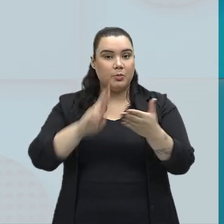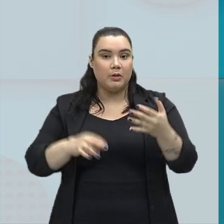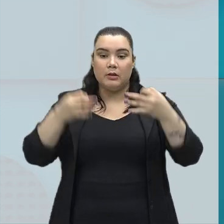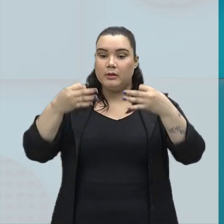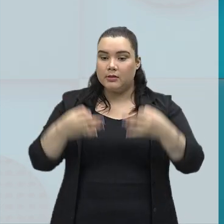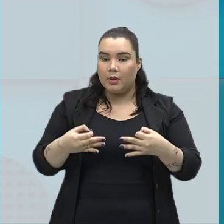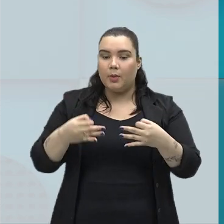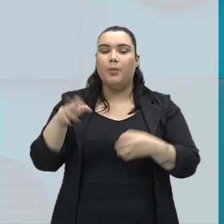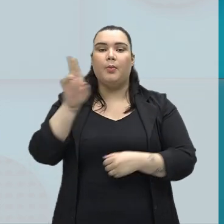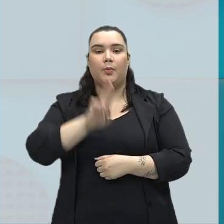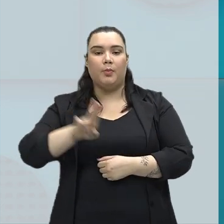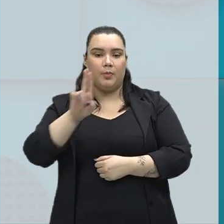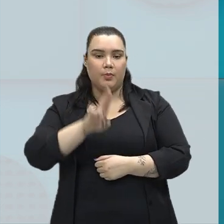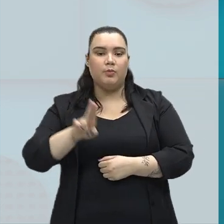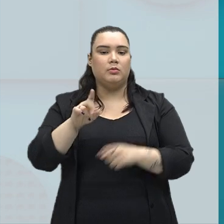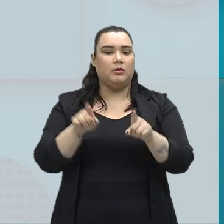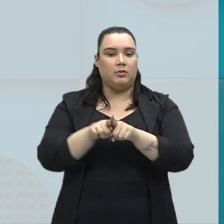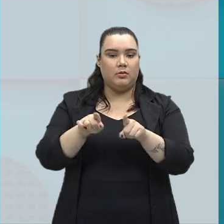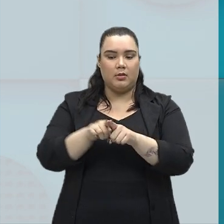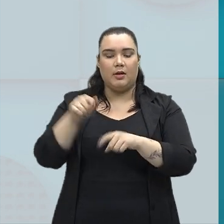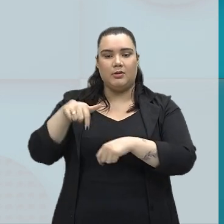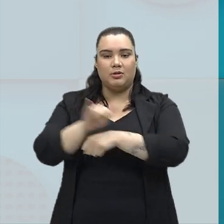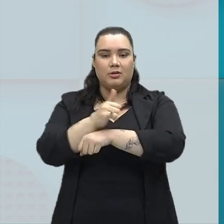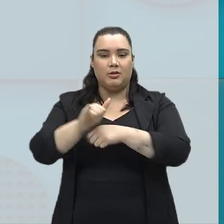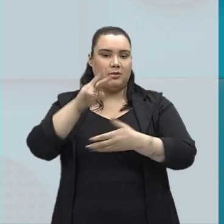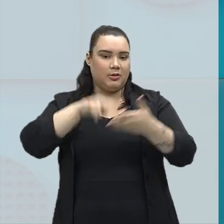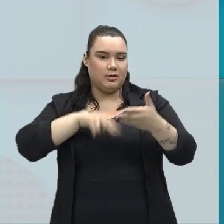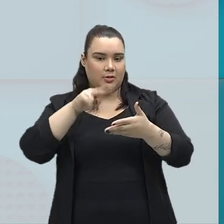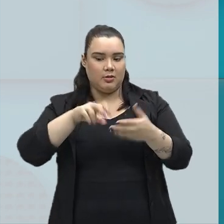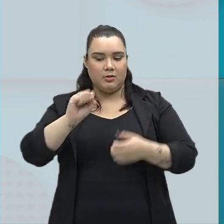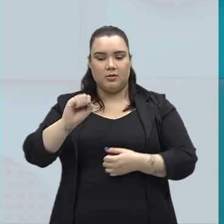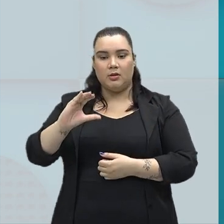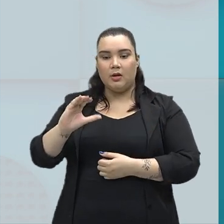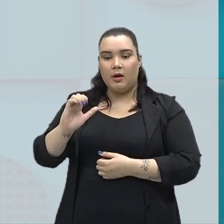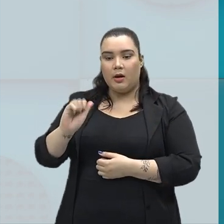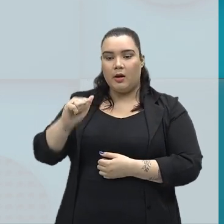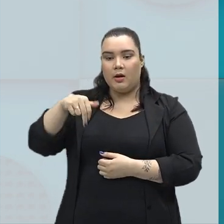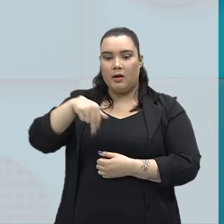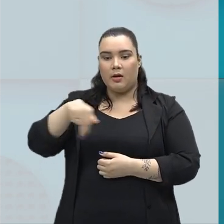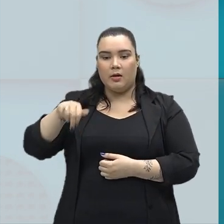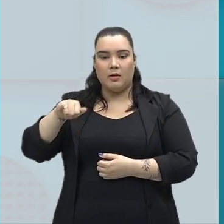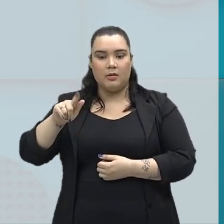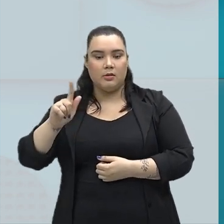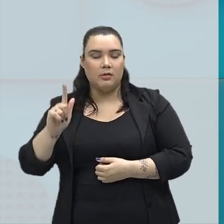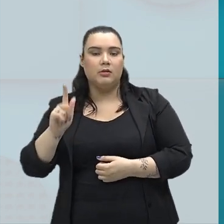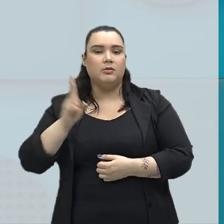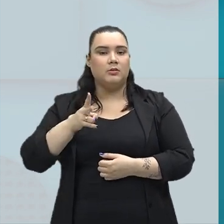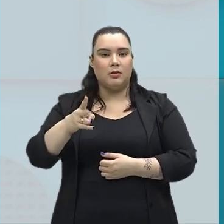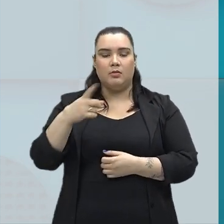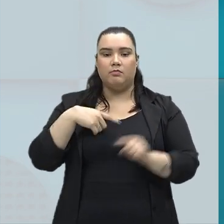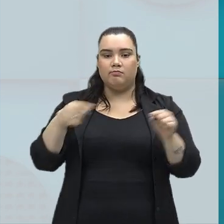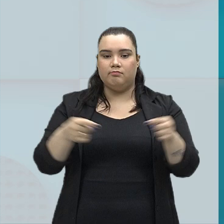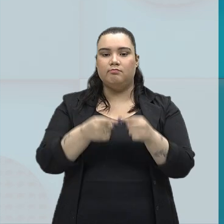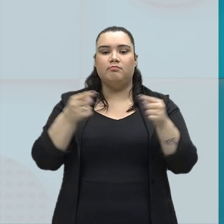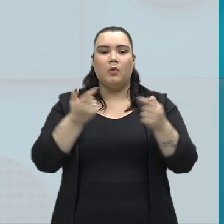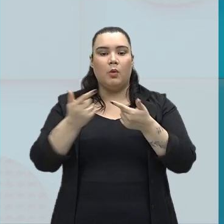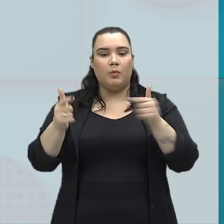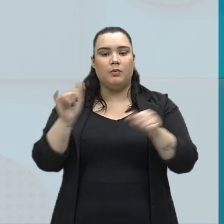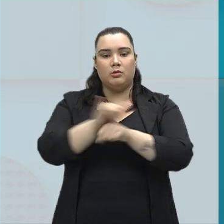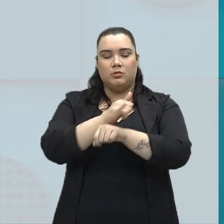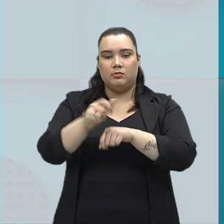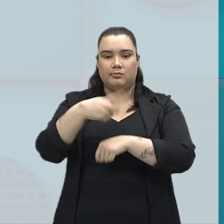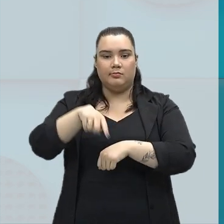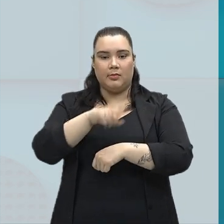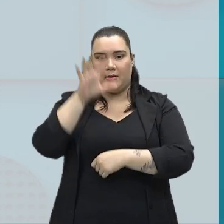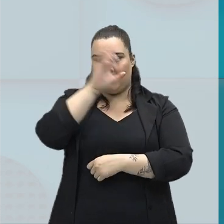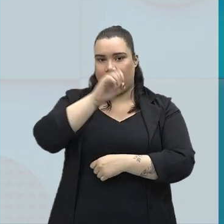gente pode usar também o scanning, sempre associando, né, o scanning com outras estratégias que vocês vão